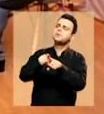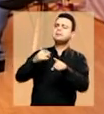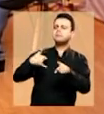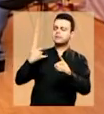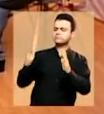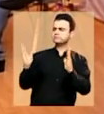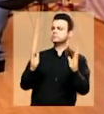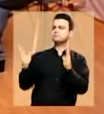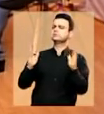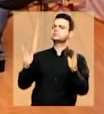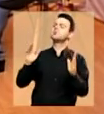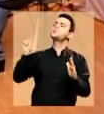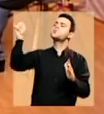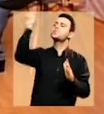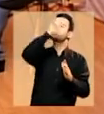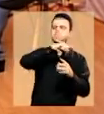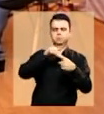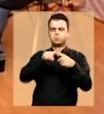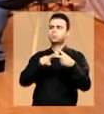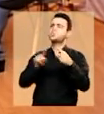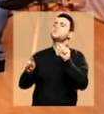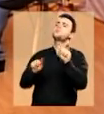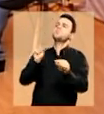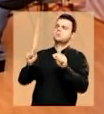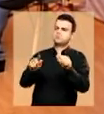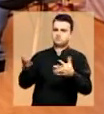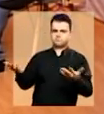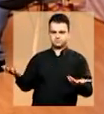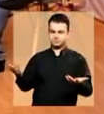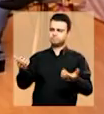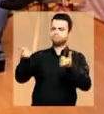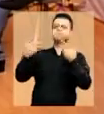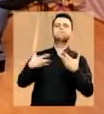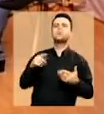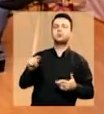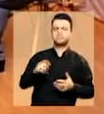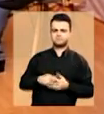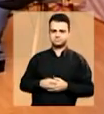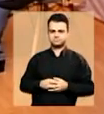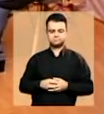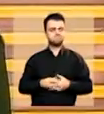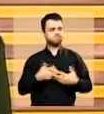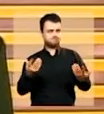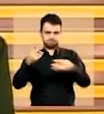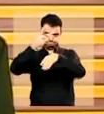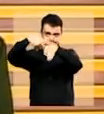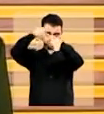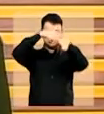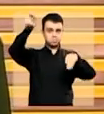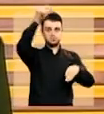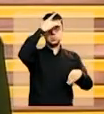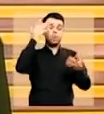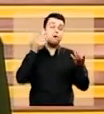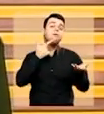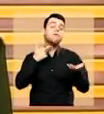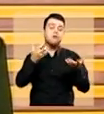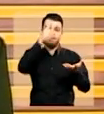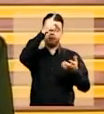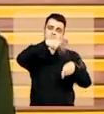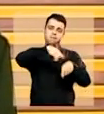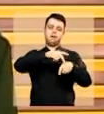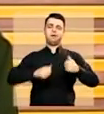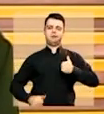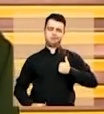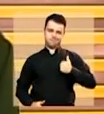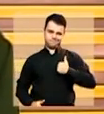tá buscando fazer intercâmbio? O que O país você que a gente que mais uma pessoa é o Canadá, hoje.